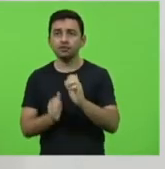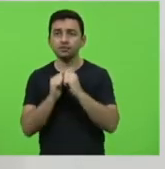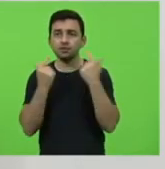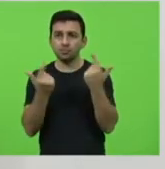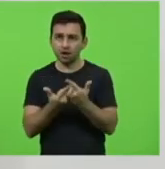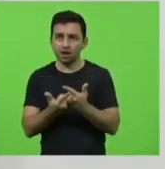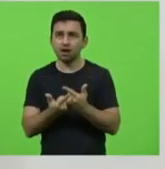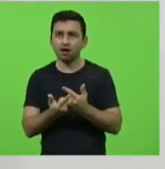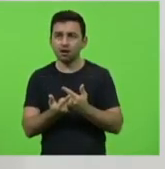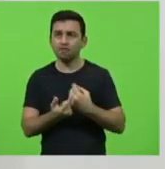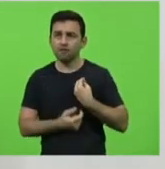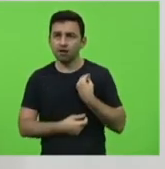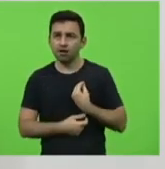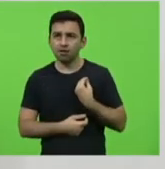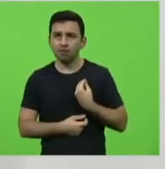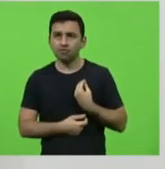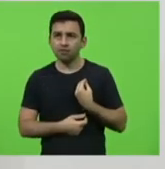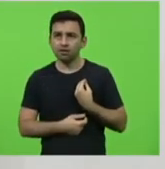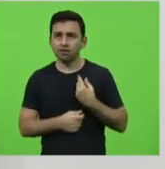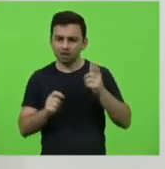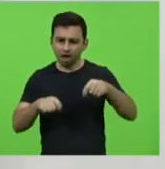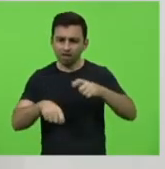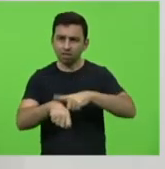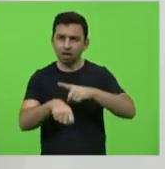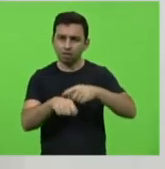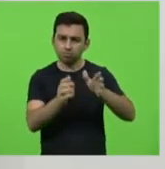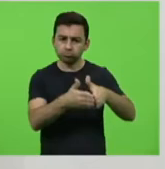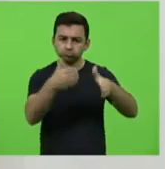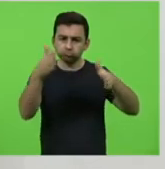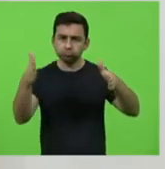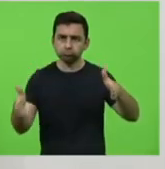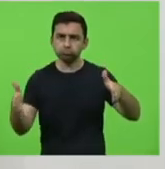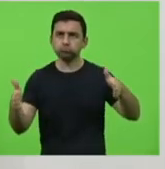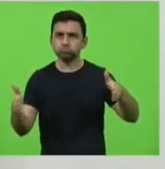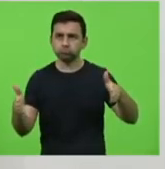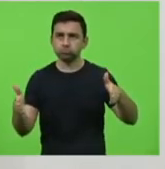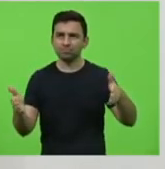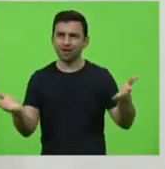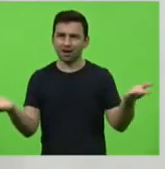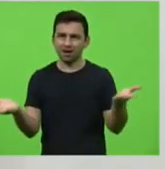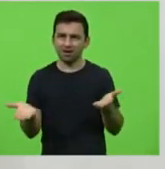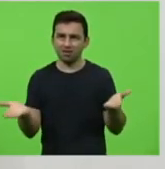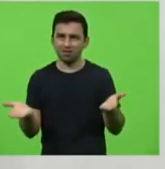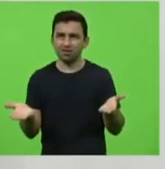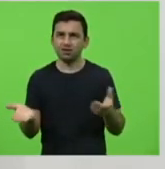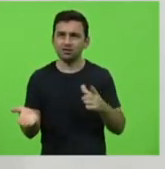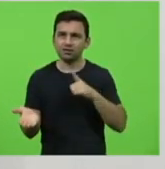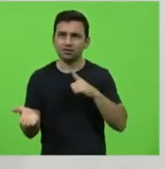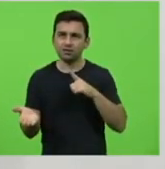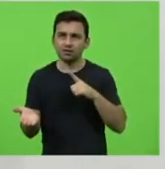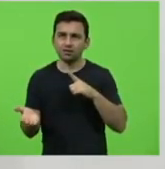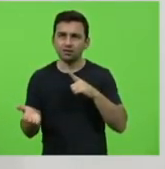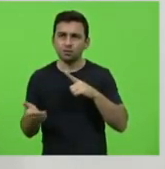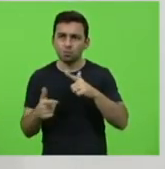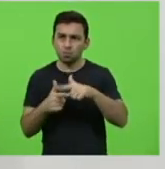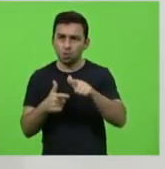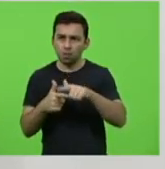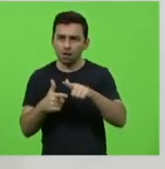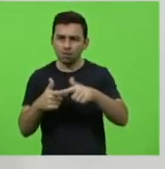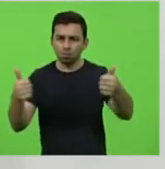vigor, prorrogando os prazos dos concursos enquanto temos a medida de calamidade